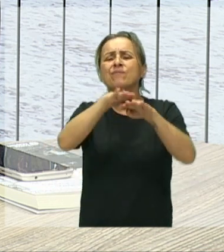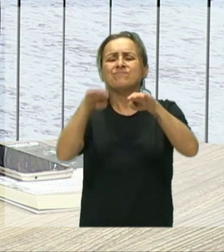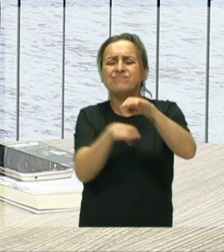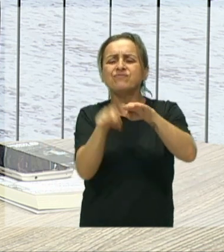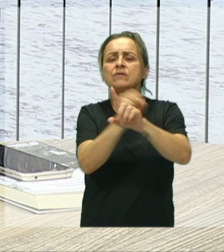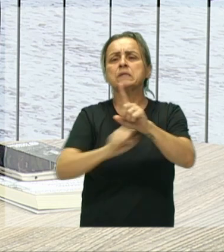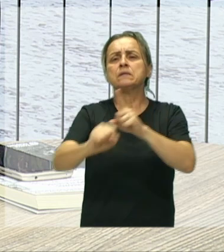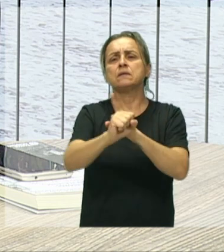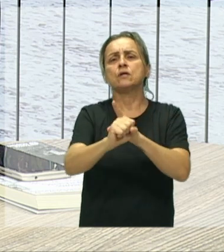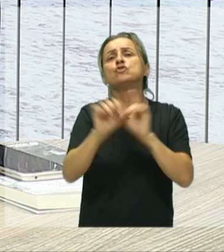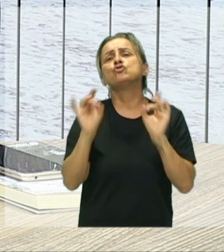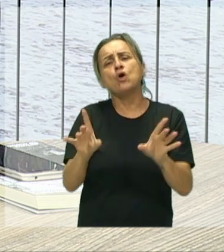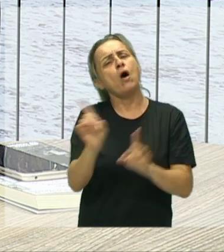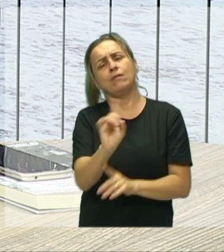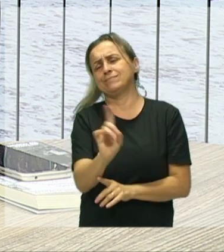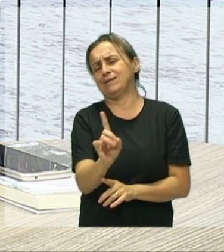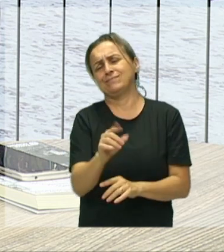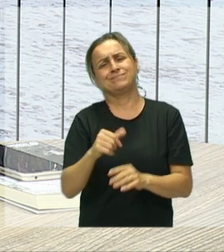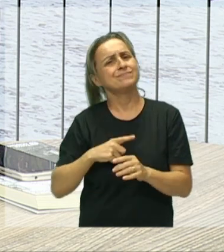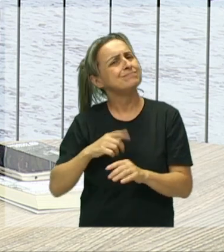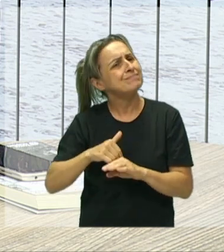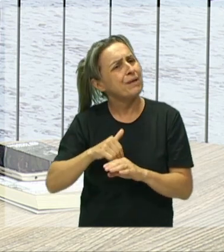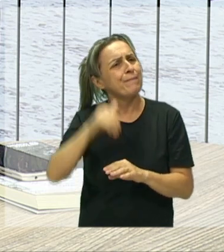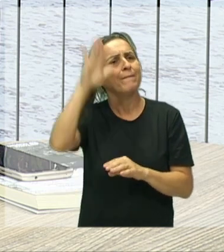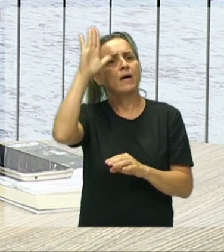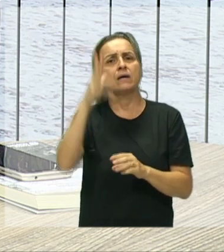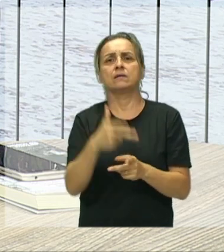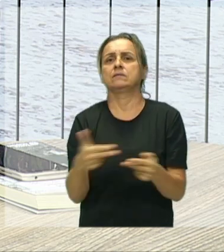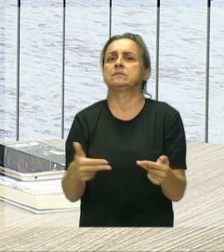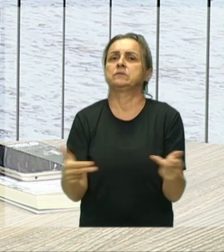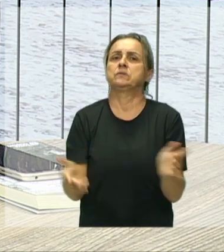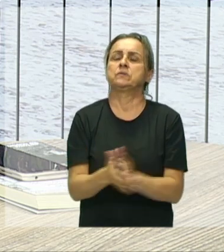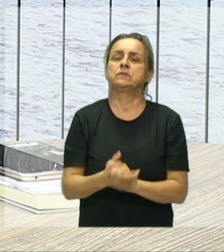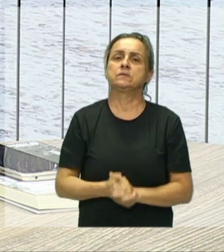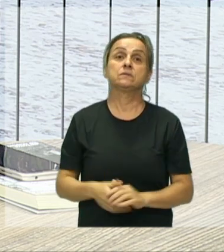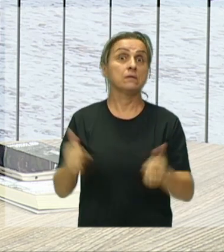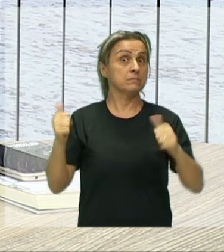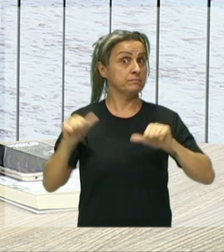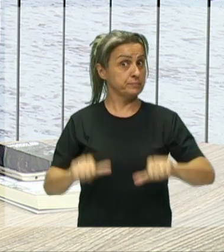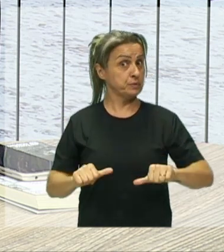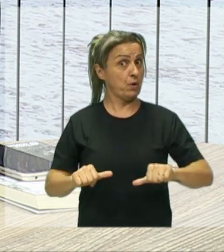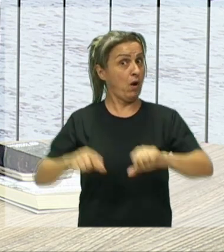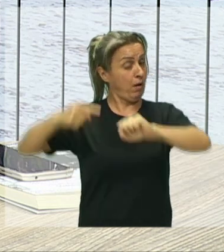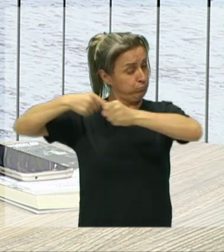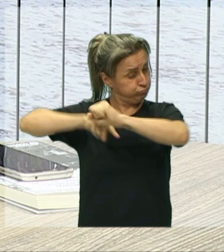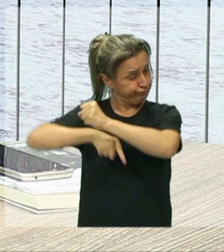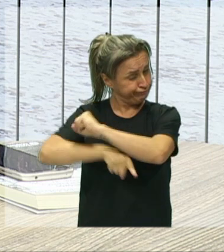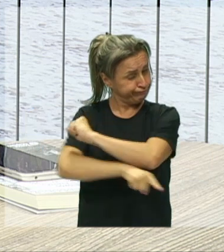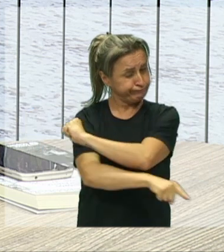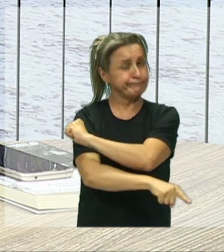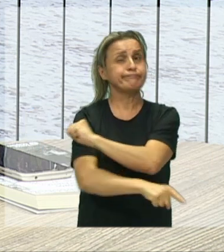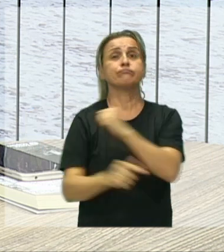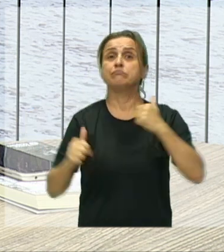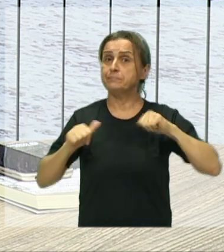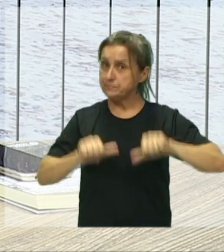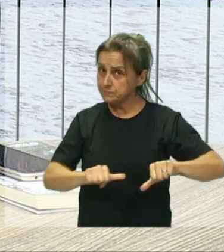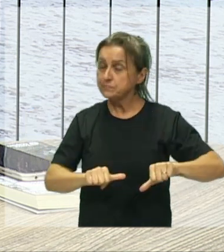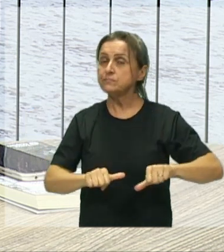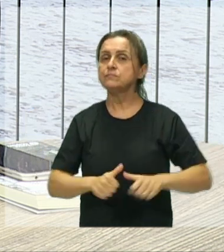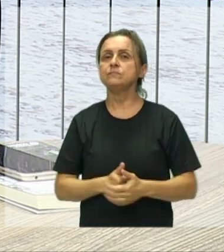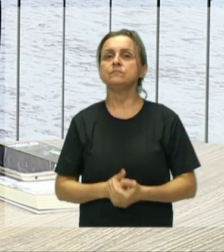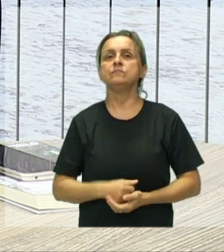classe trabalhadora, não tinha. E aí, depois, fundaram em 1900... algo bem mais profundo. É muito mais profundo.